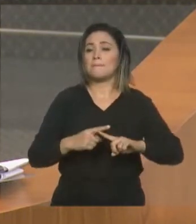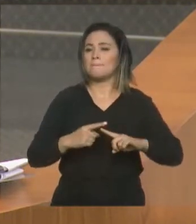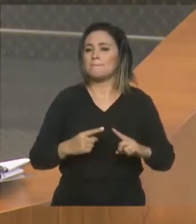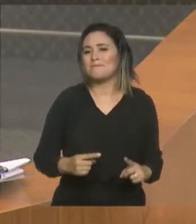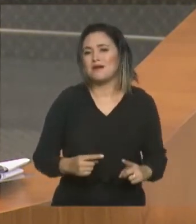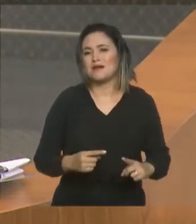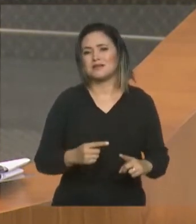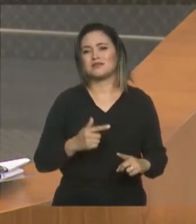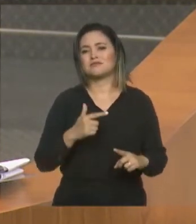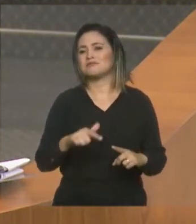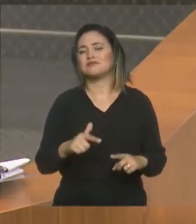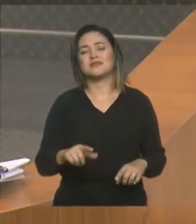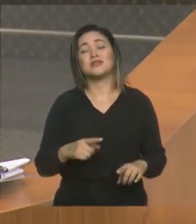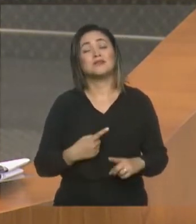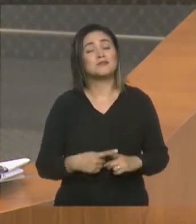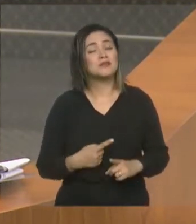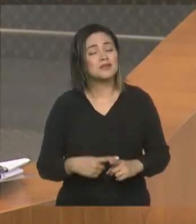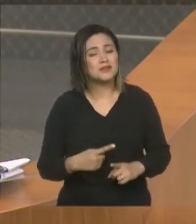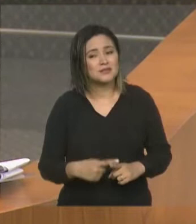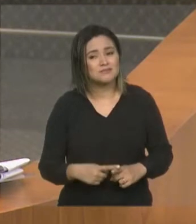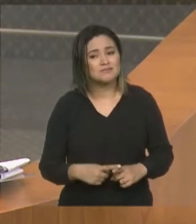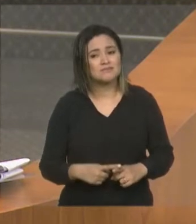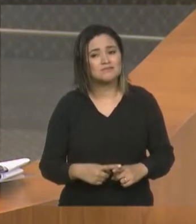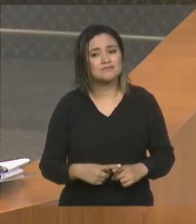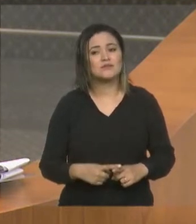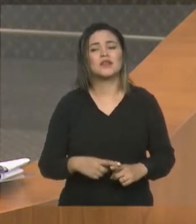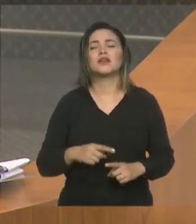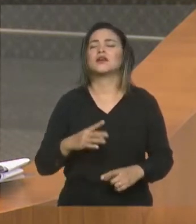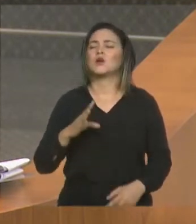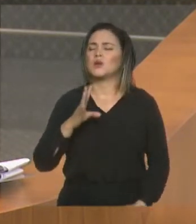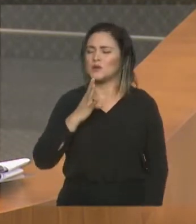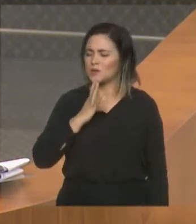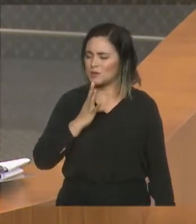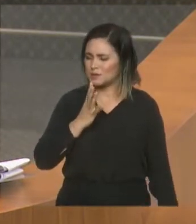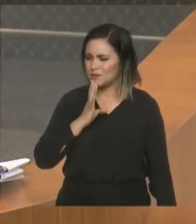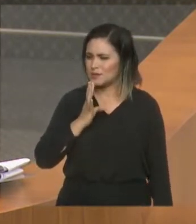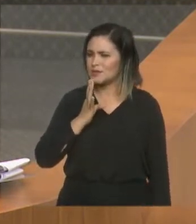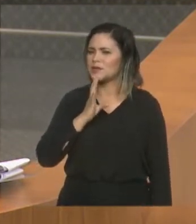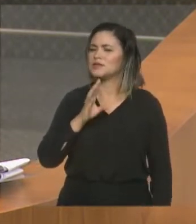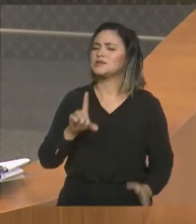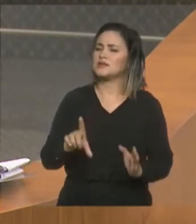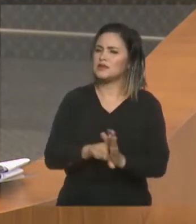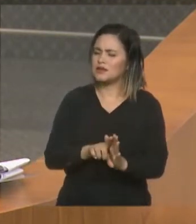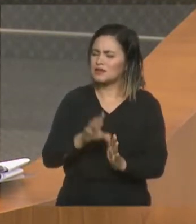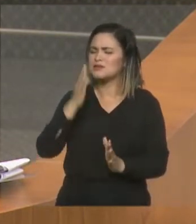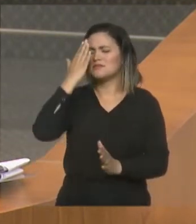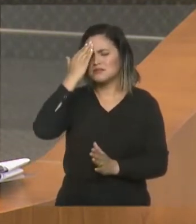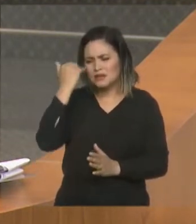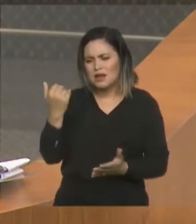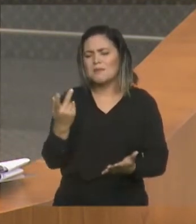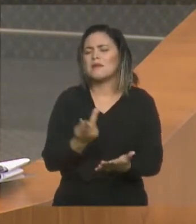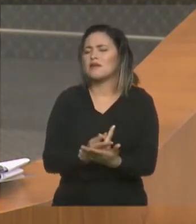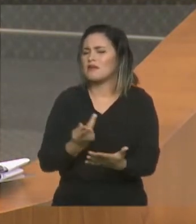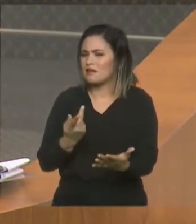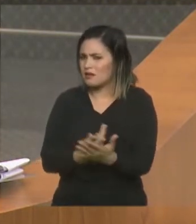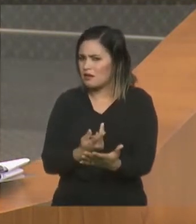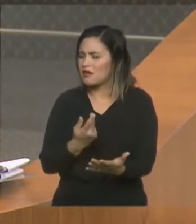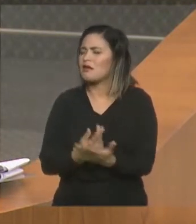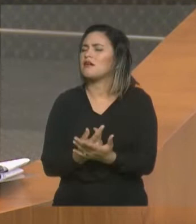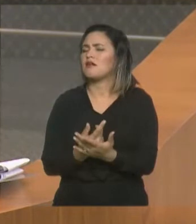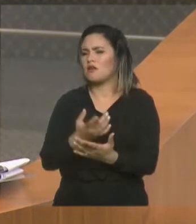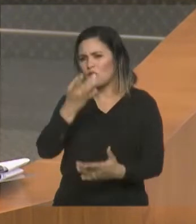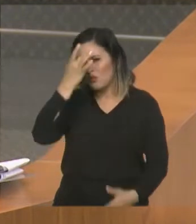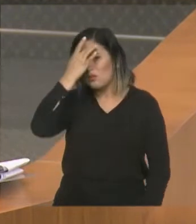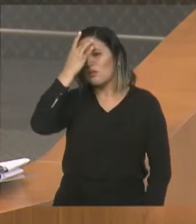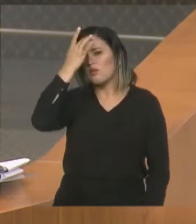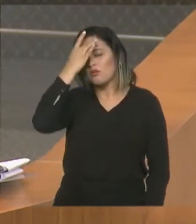sabem que estão fazendo a coisa errada. E mais, tem algo mais denunciante: as empresas contratadas são